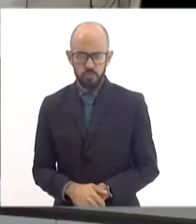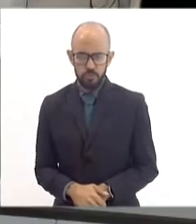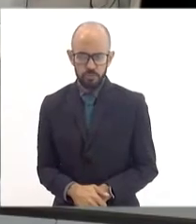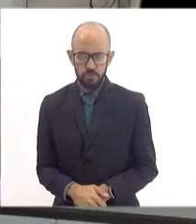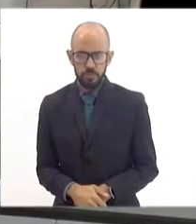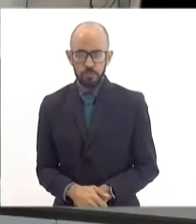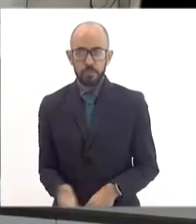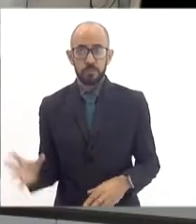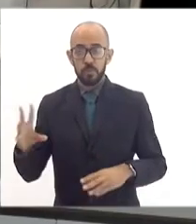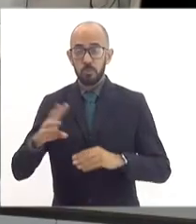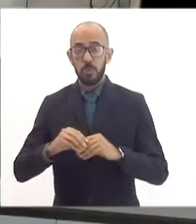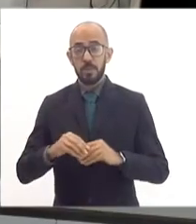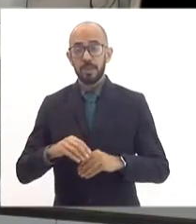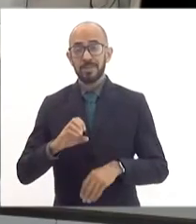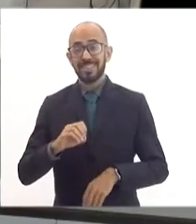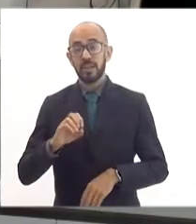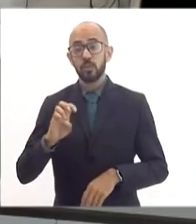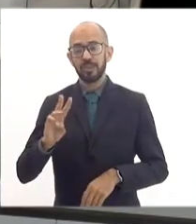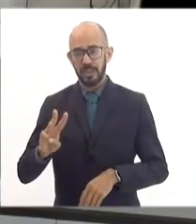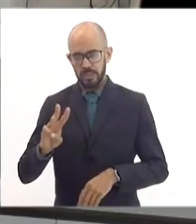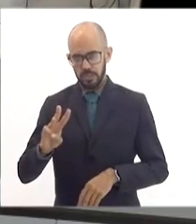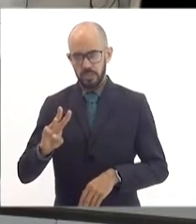Na aditiva número 03,